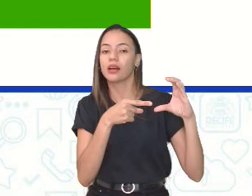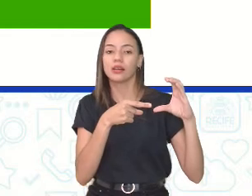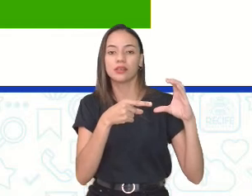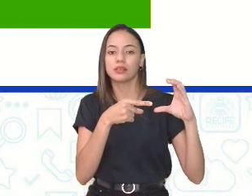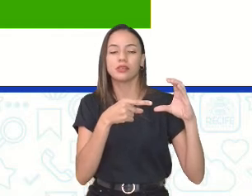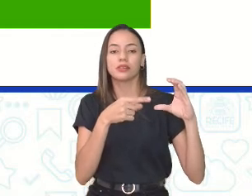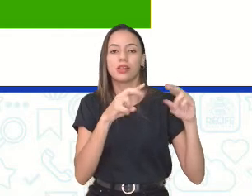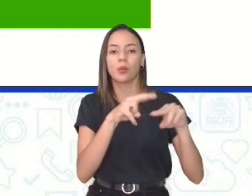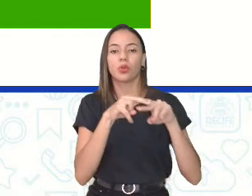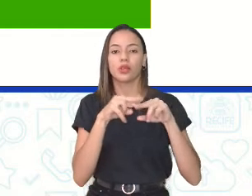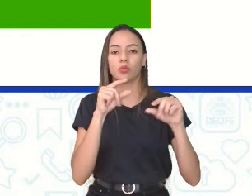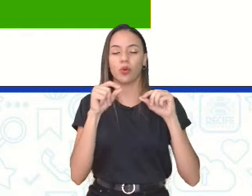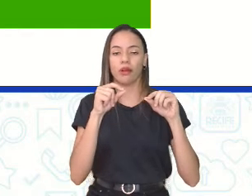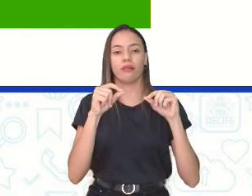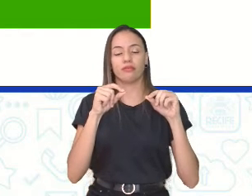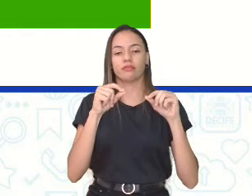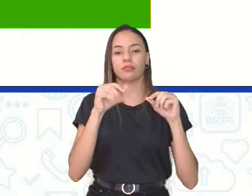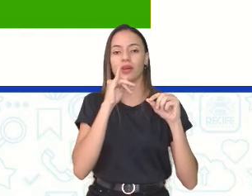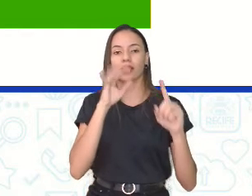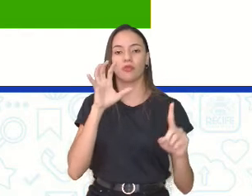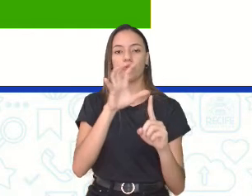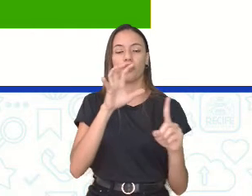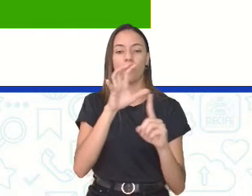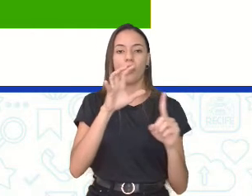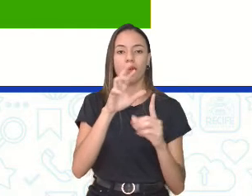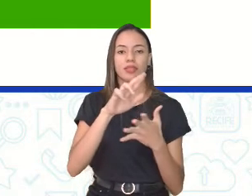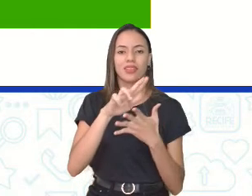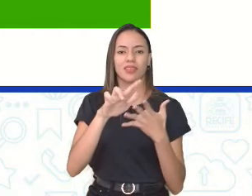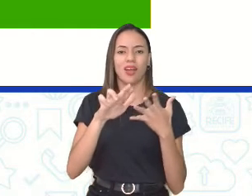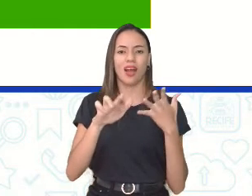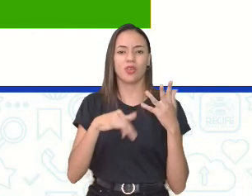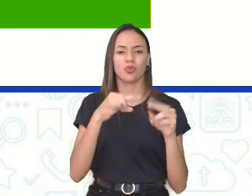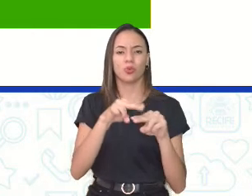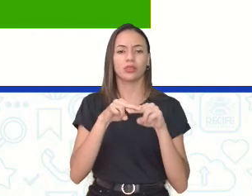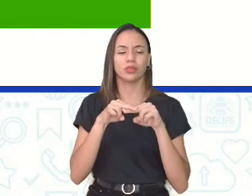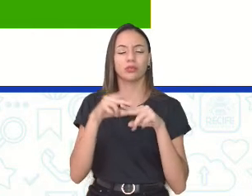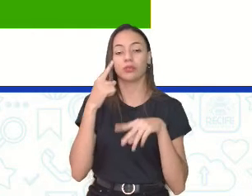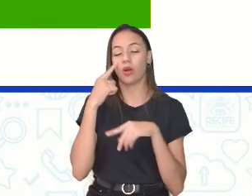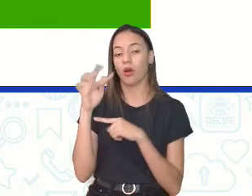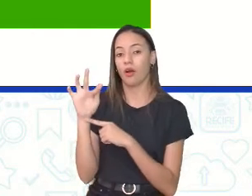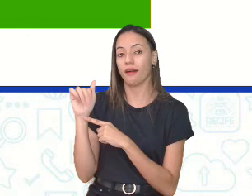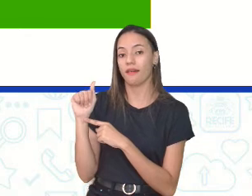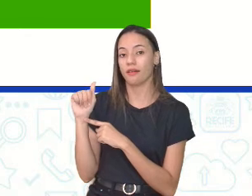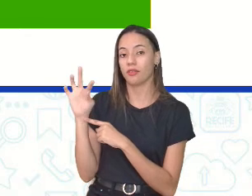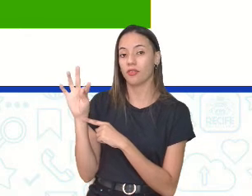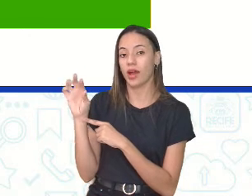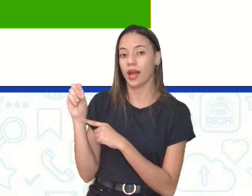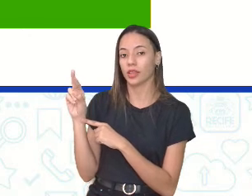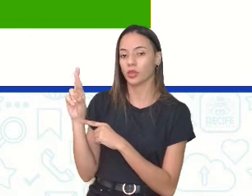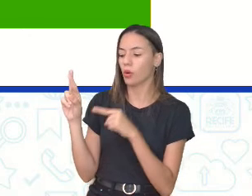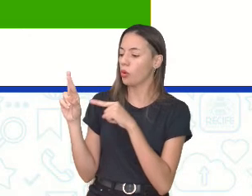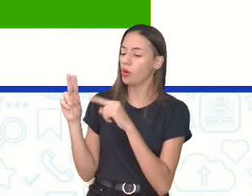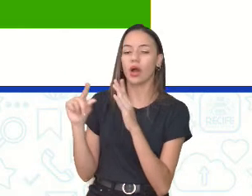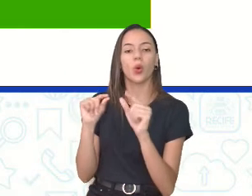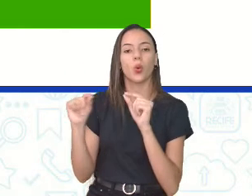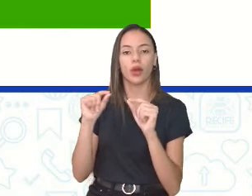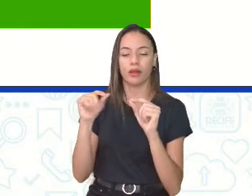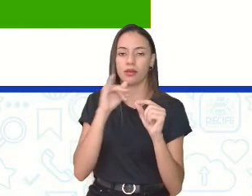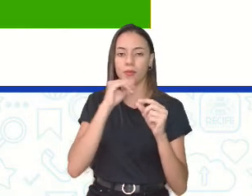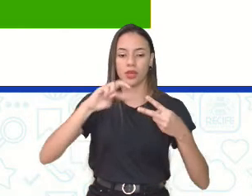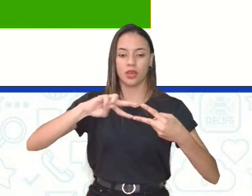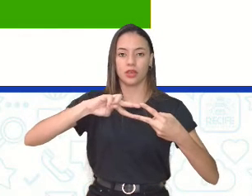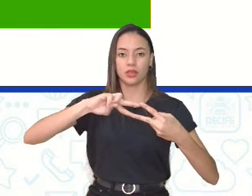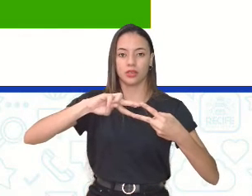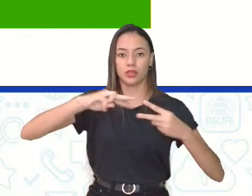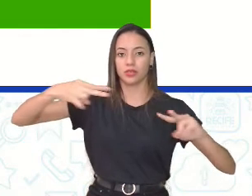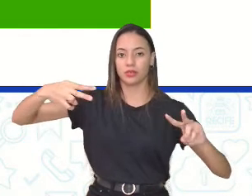de fatores. Certo. Sabe o que que ele chama de fator? O gene alelo. Certo?